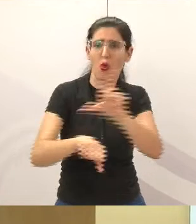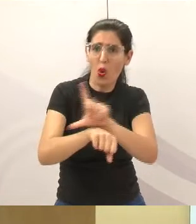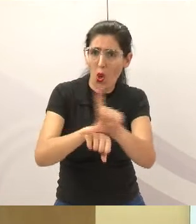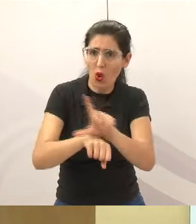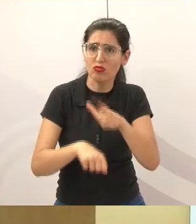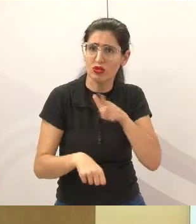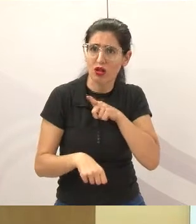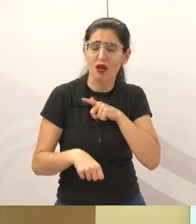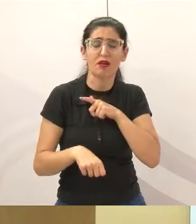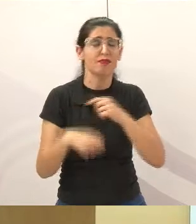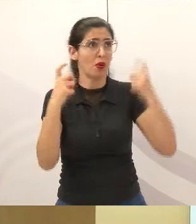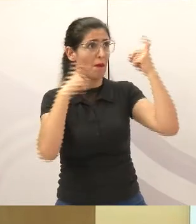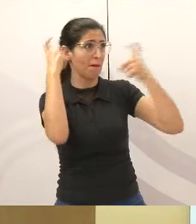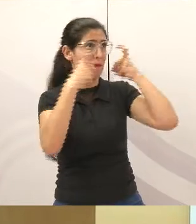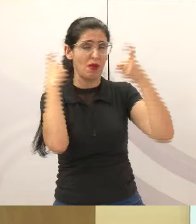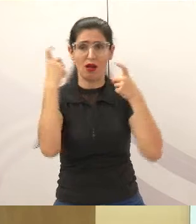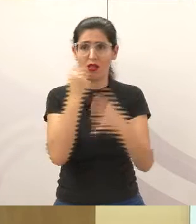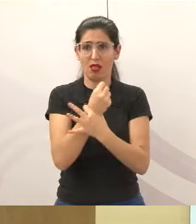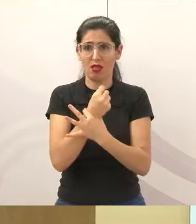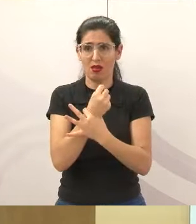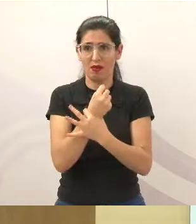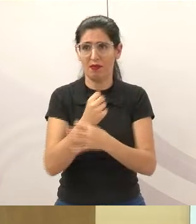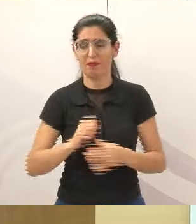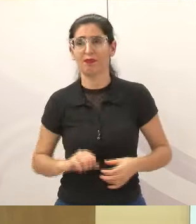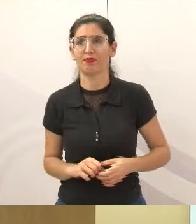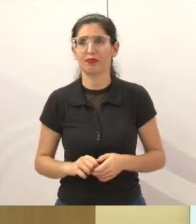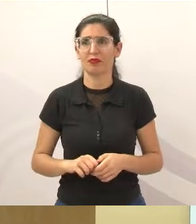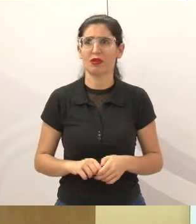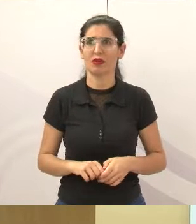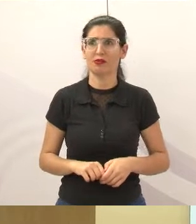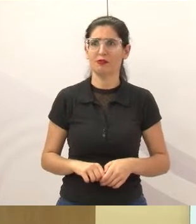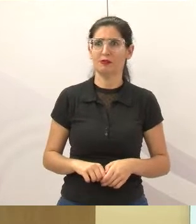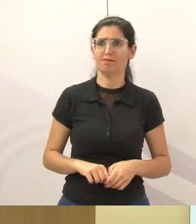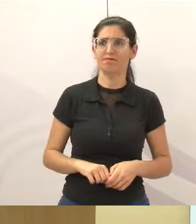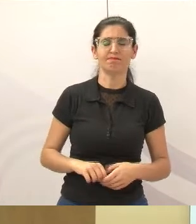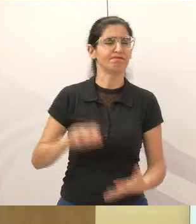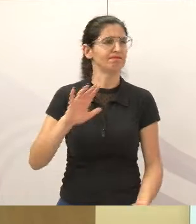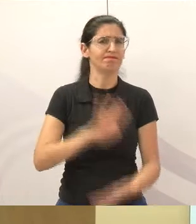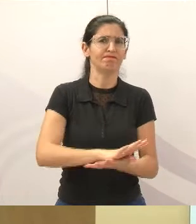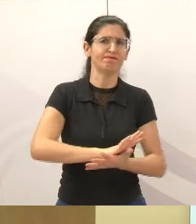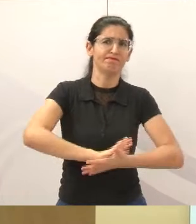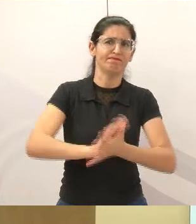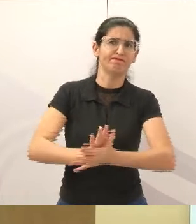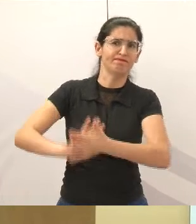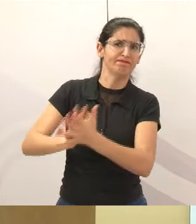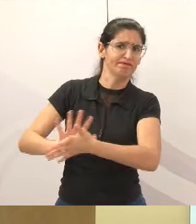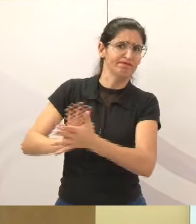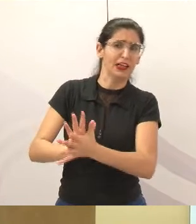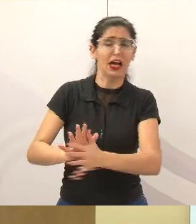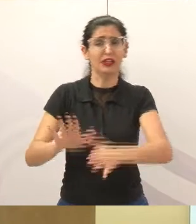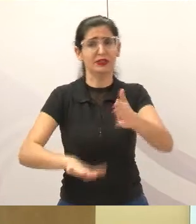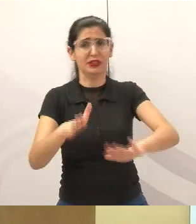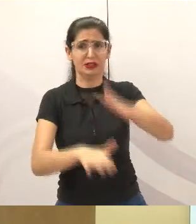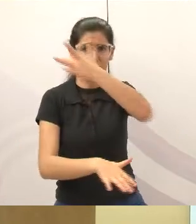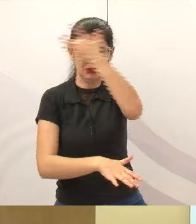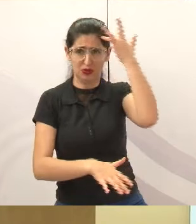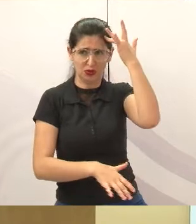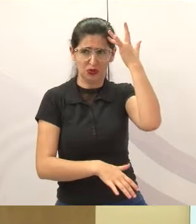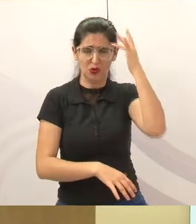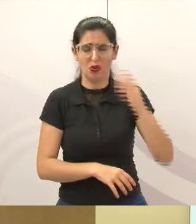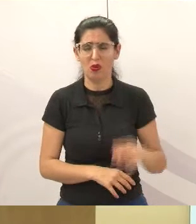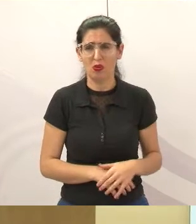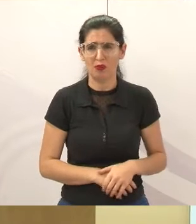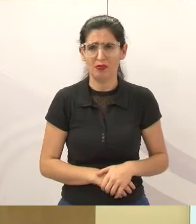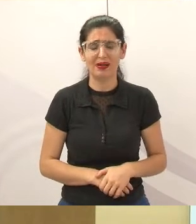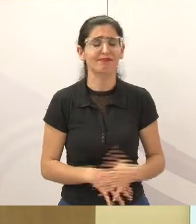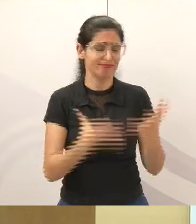sabe-se que existem casos de abuso e coerção, e muitas pessoas, por necessidade, se sujeitam às condições